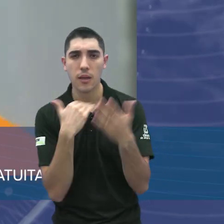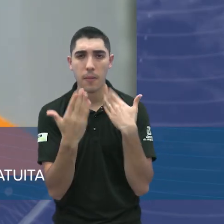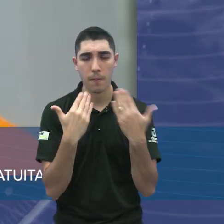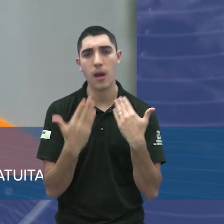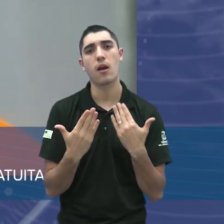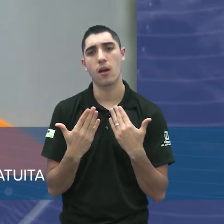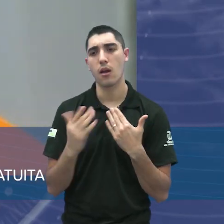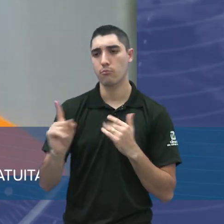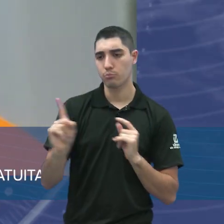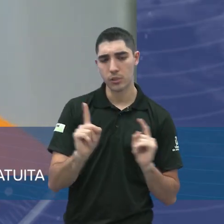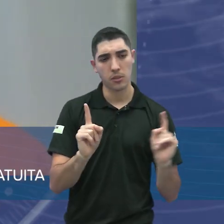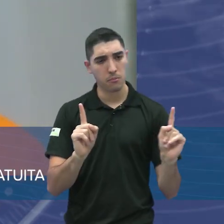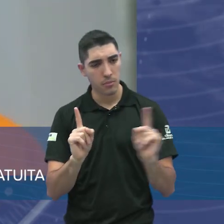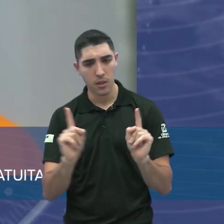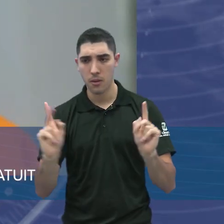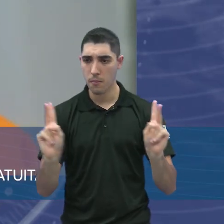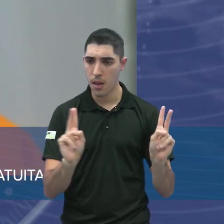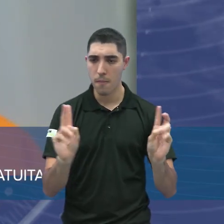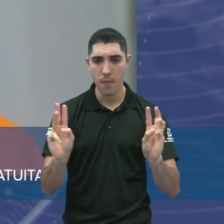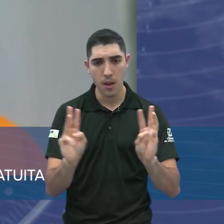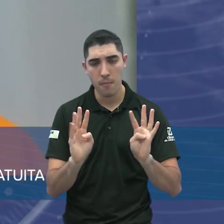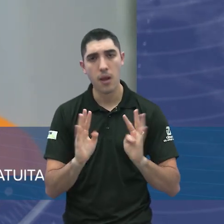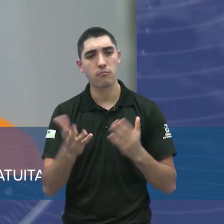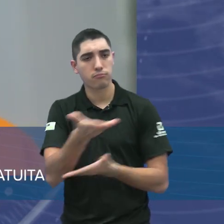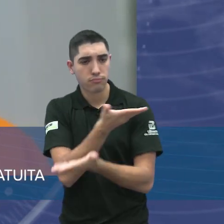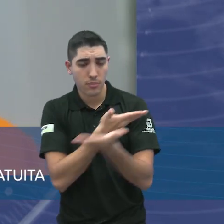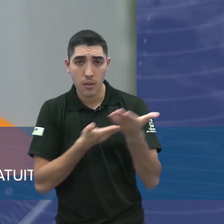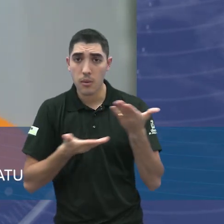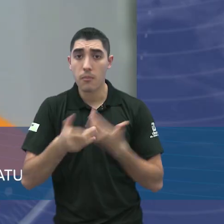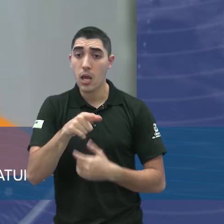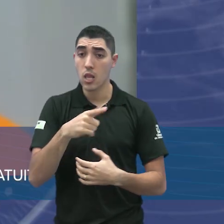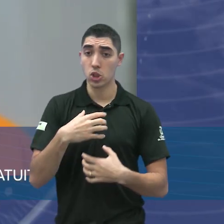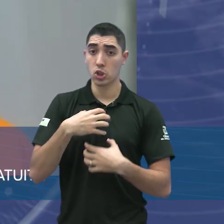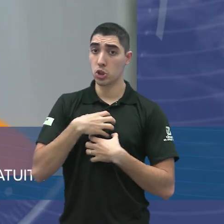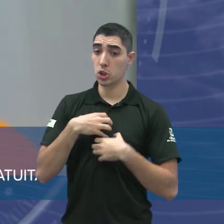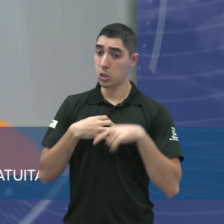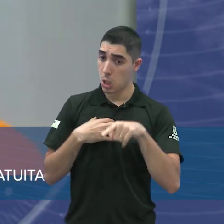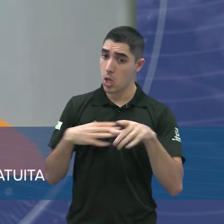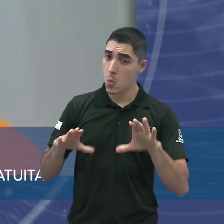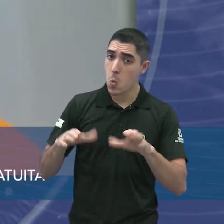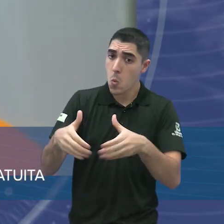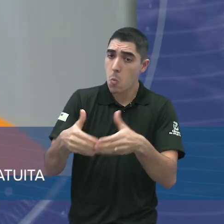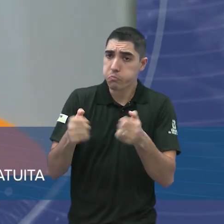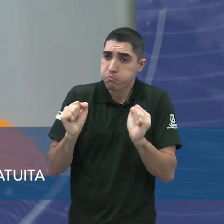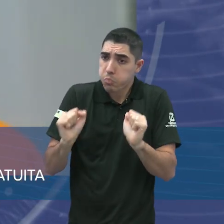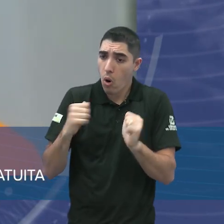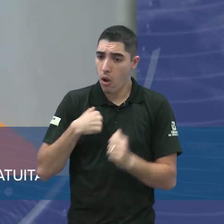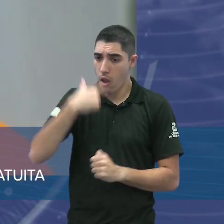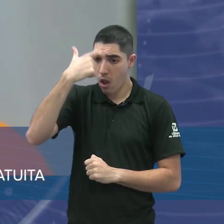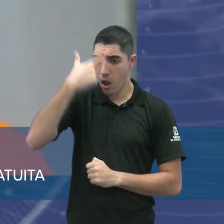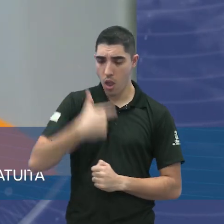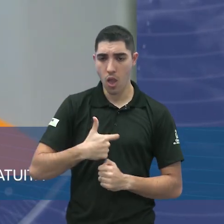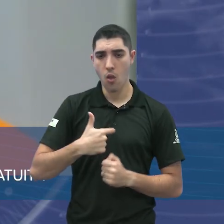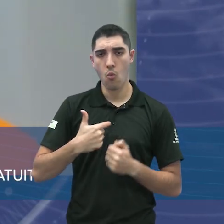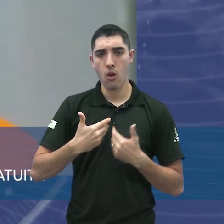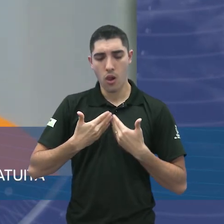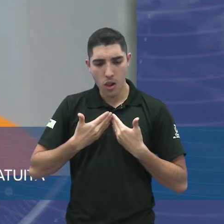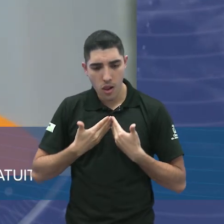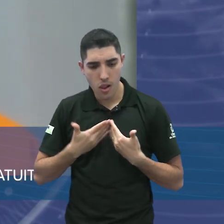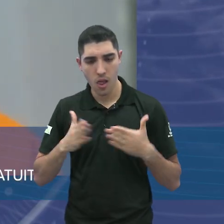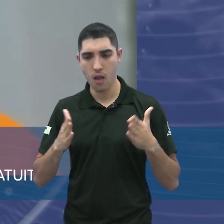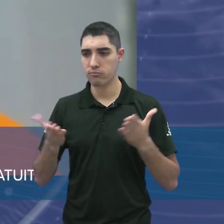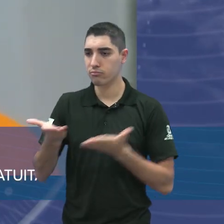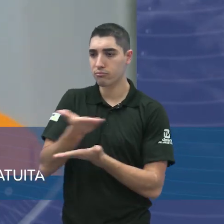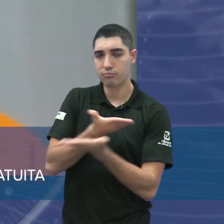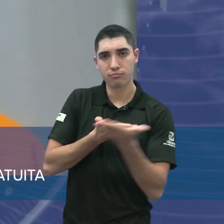possam ouvir os que chegam e que os que chegam possam sentir ali naquele grupo essa abertura de